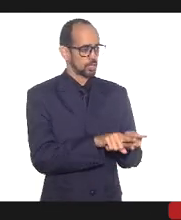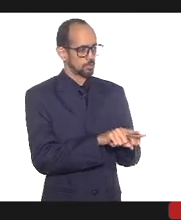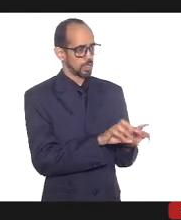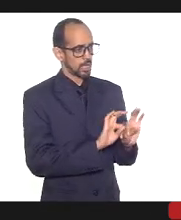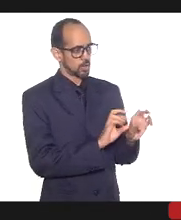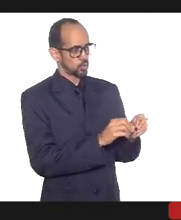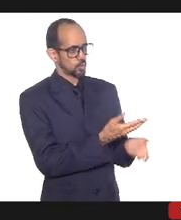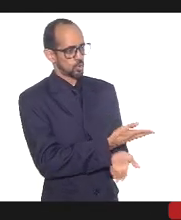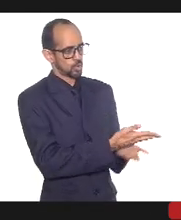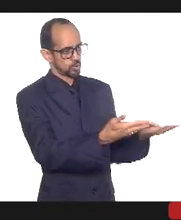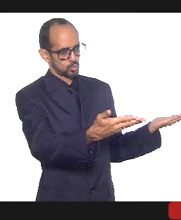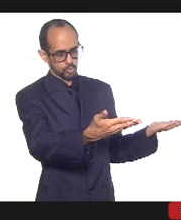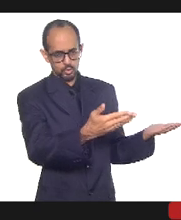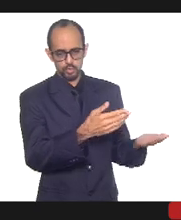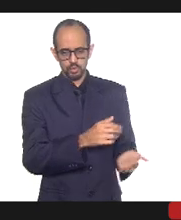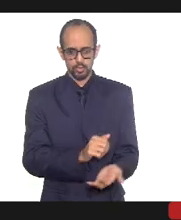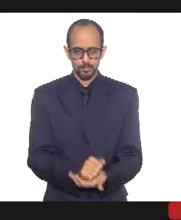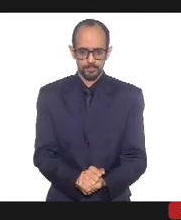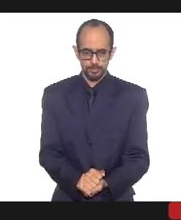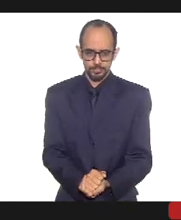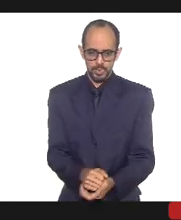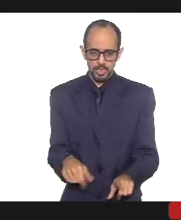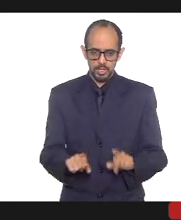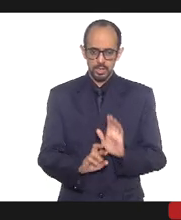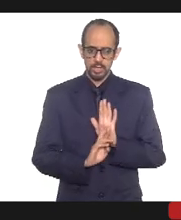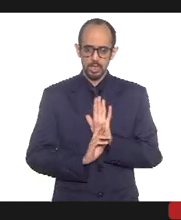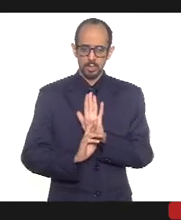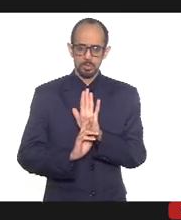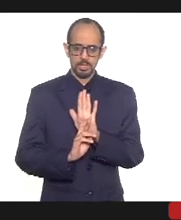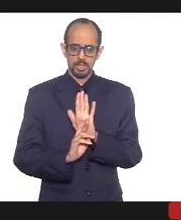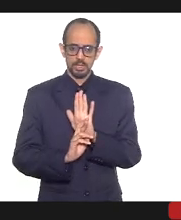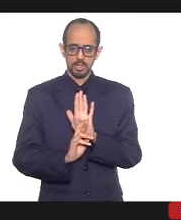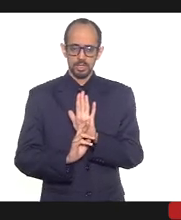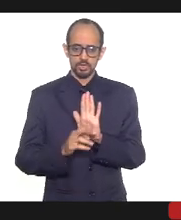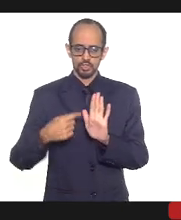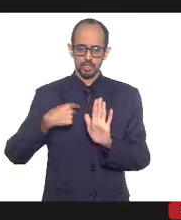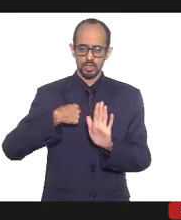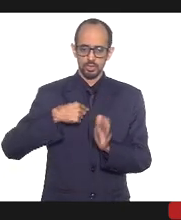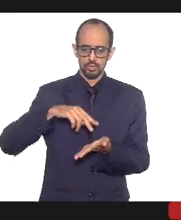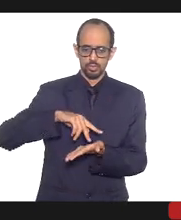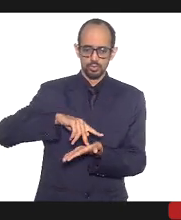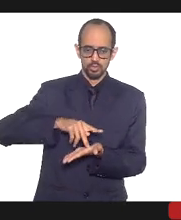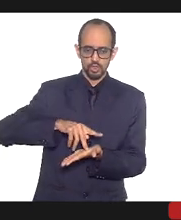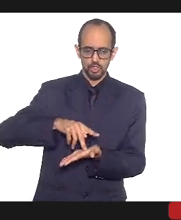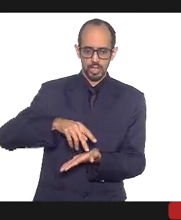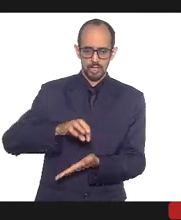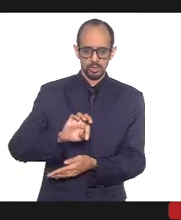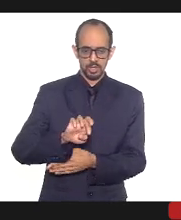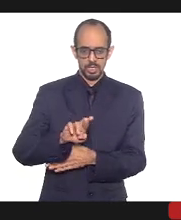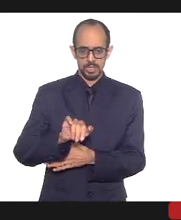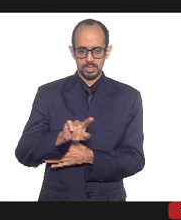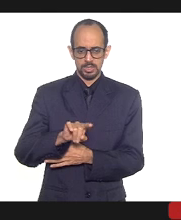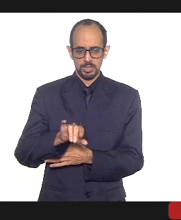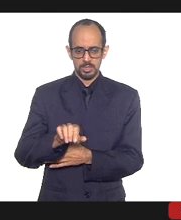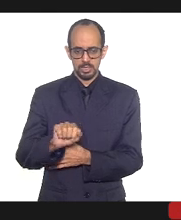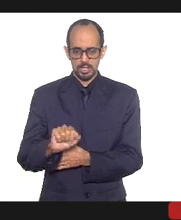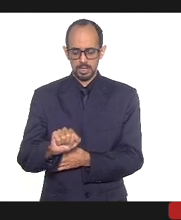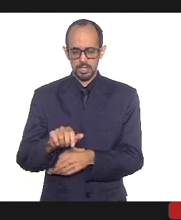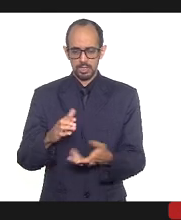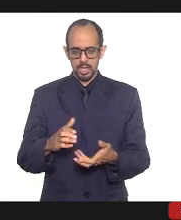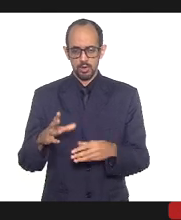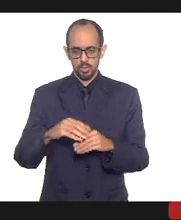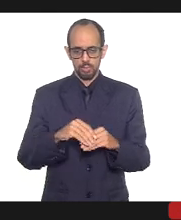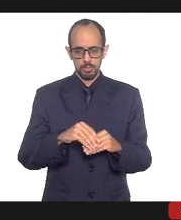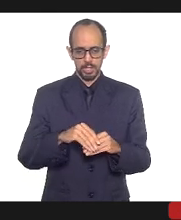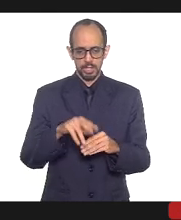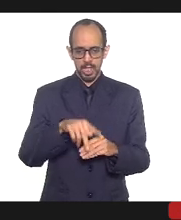presentes. E representando a presidente da UPSindicato, a professora Terezinha Oliveira Machado, eu gostaria de complementar a fala do